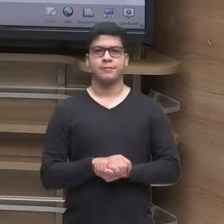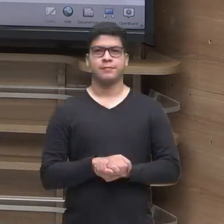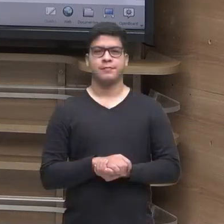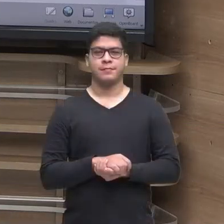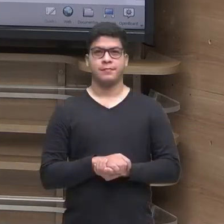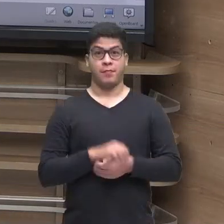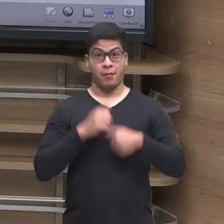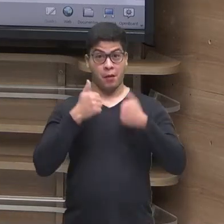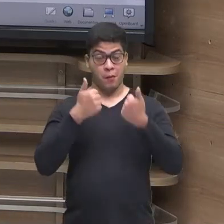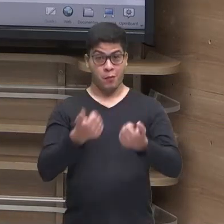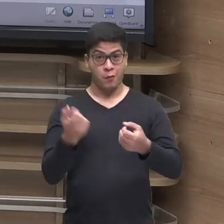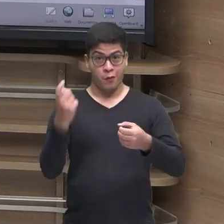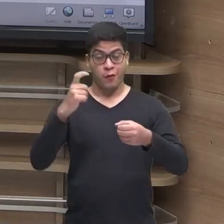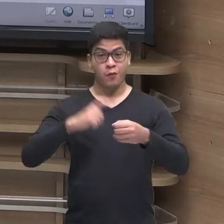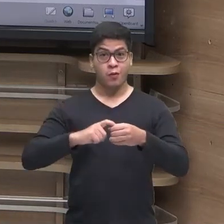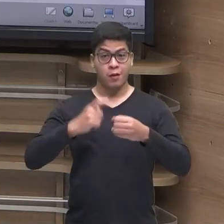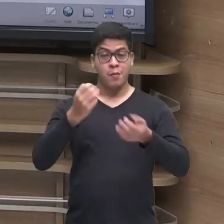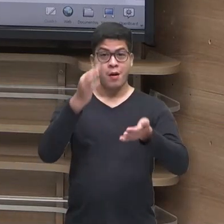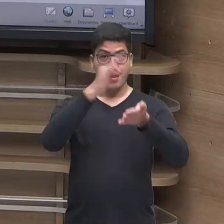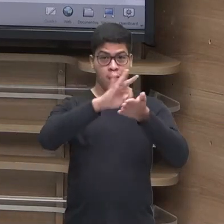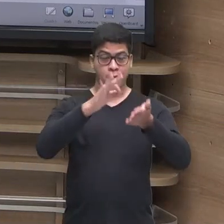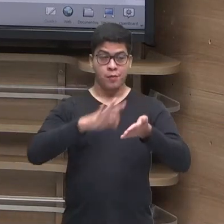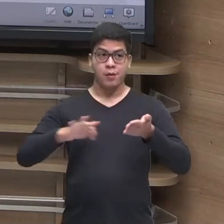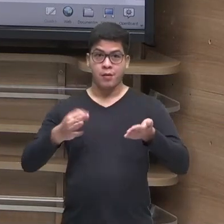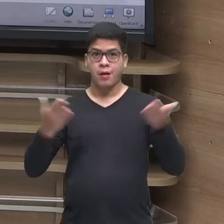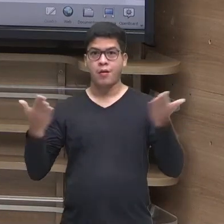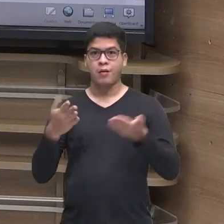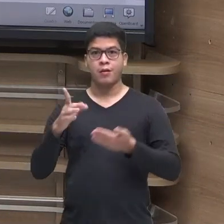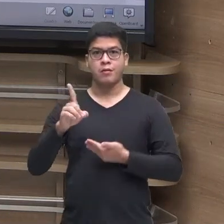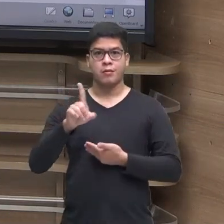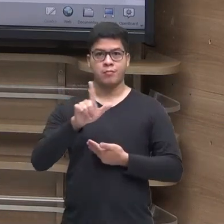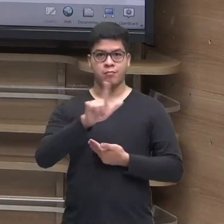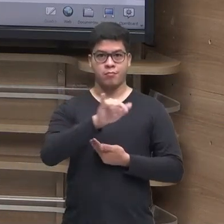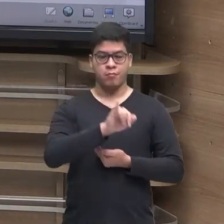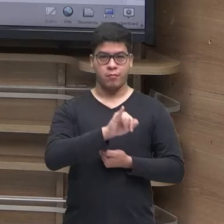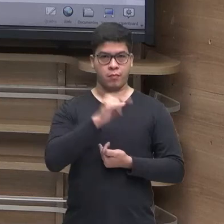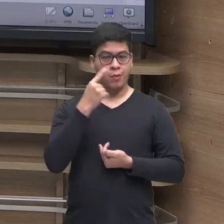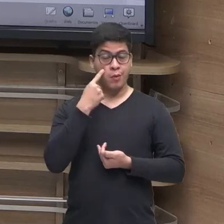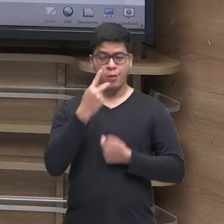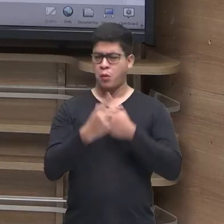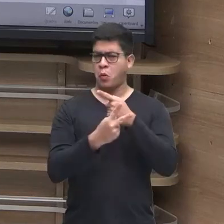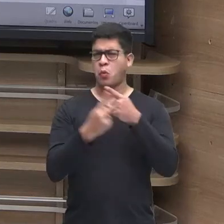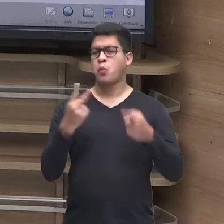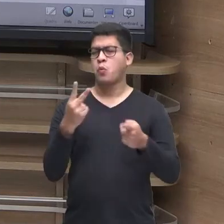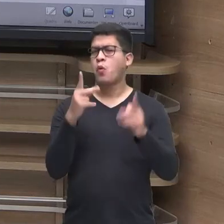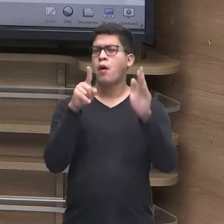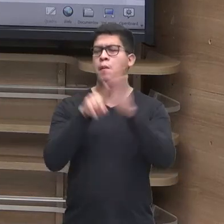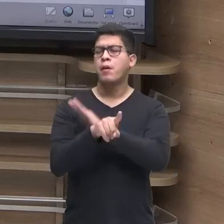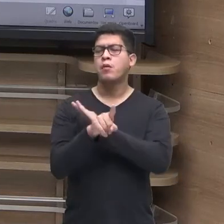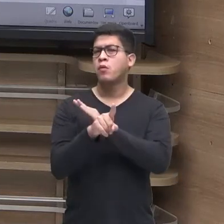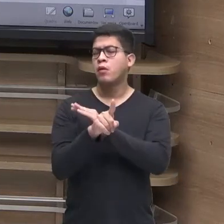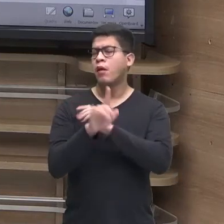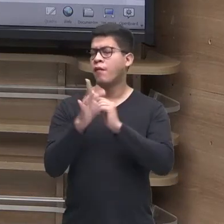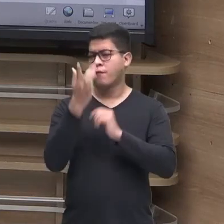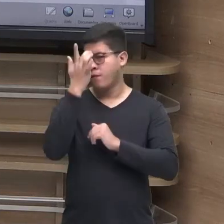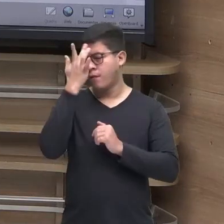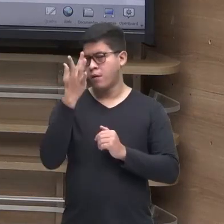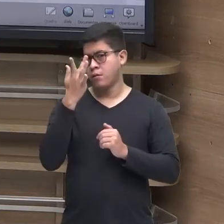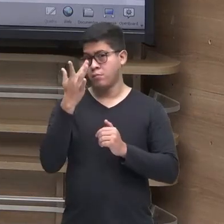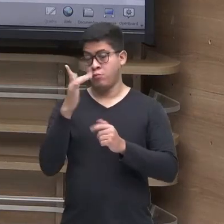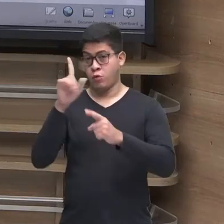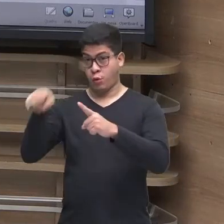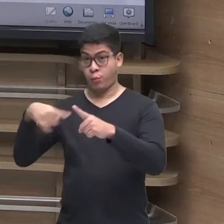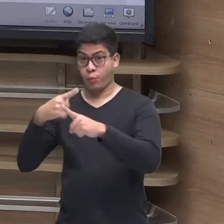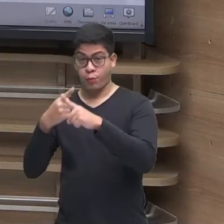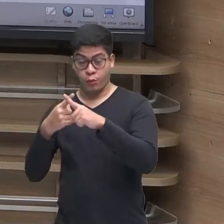Muito bem, pessoal. Voltamos para fazer a correção da nossa DLI, tá? Duas questões para a gente trabalhar de múltiplos e divisores.